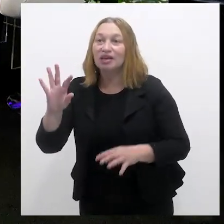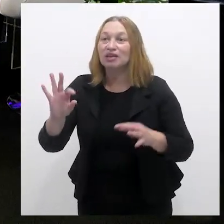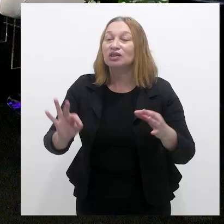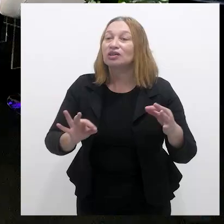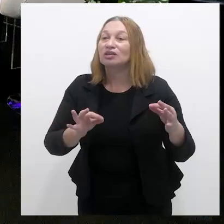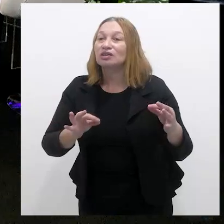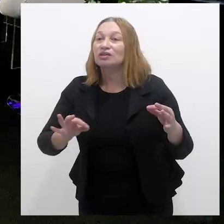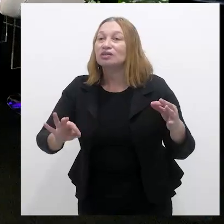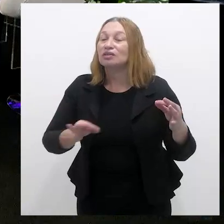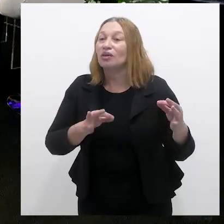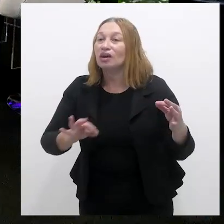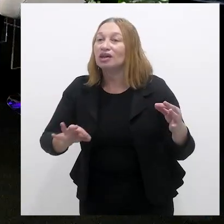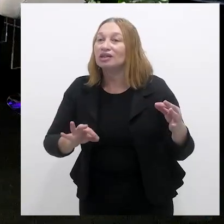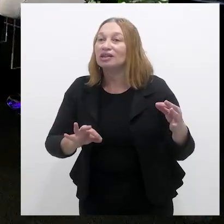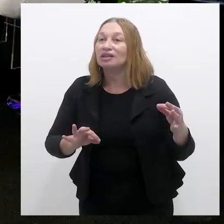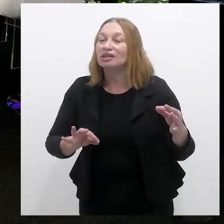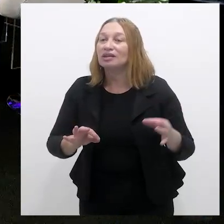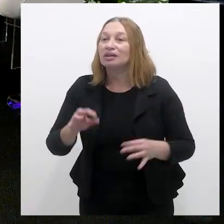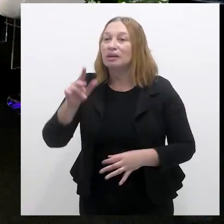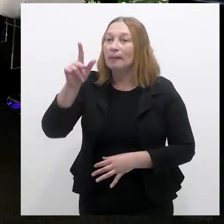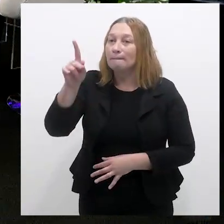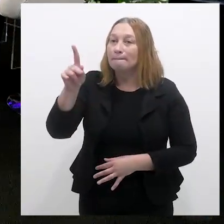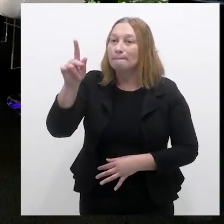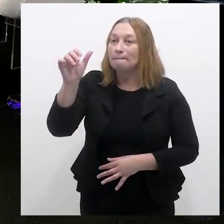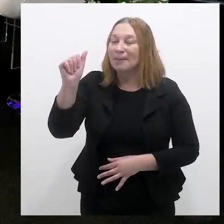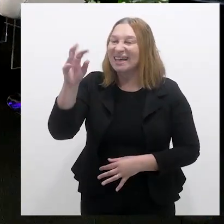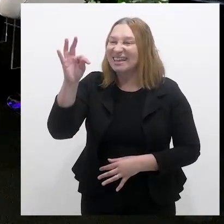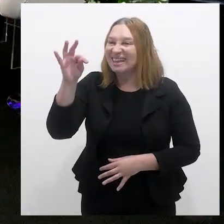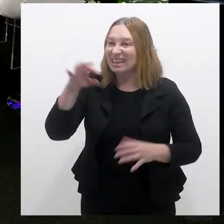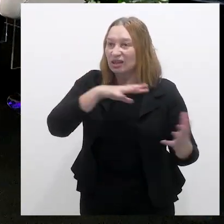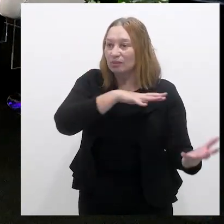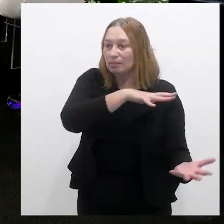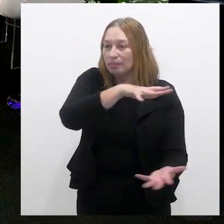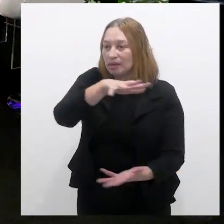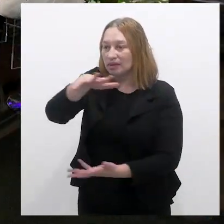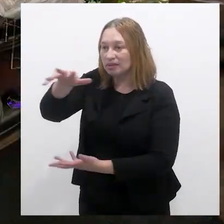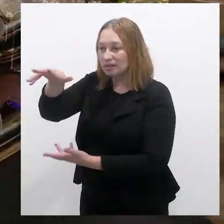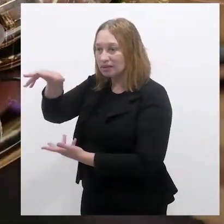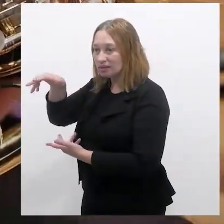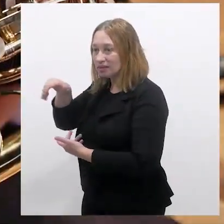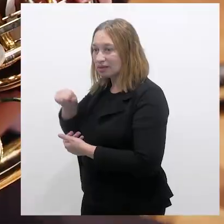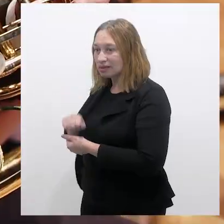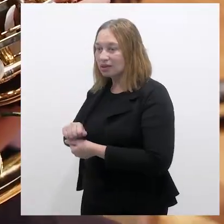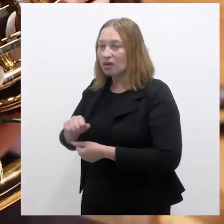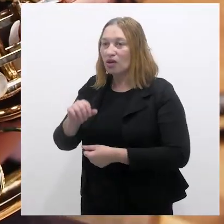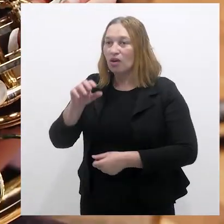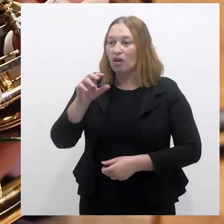a OSB tocando... Os Planetas de Holst.